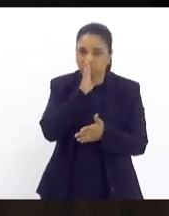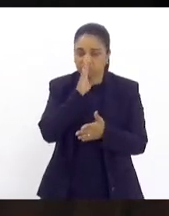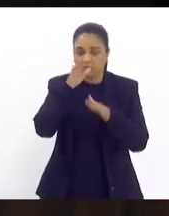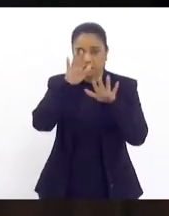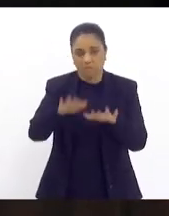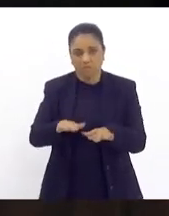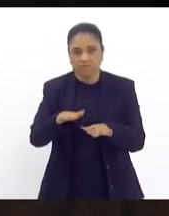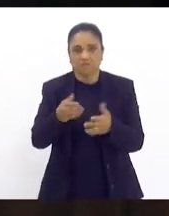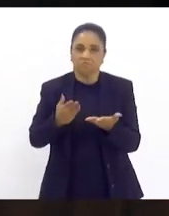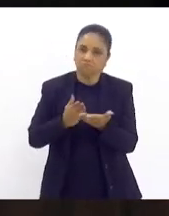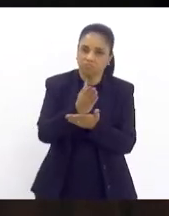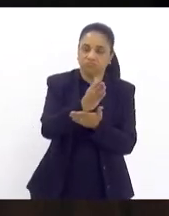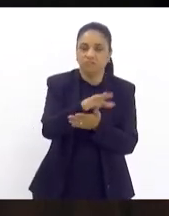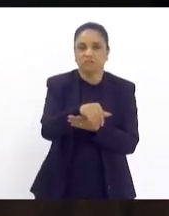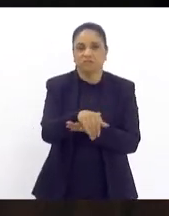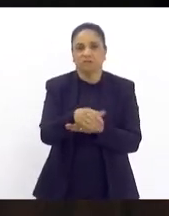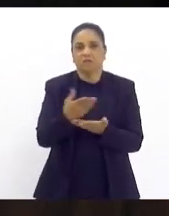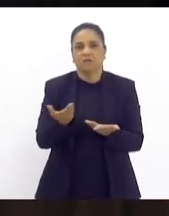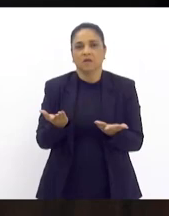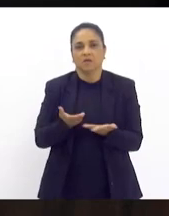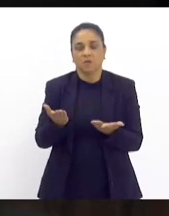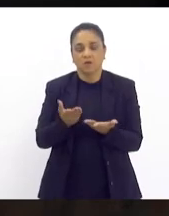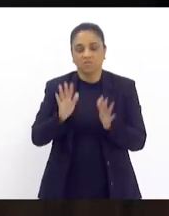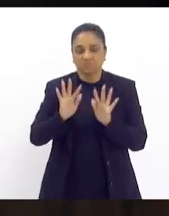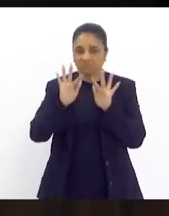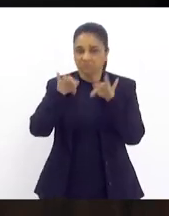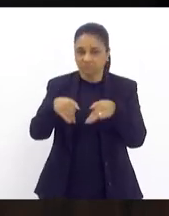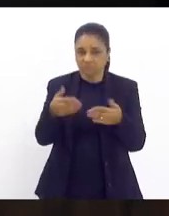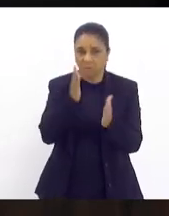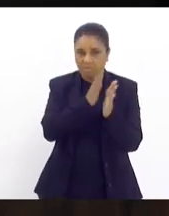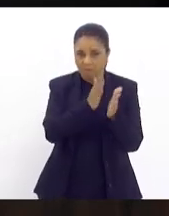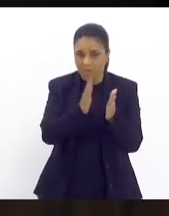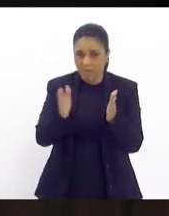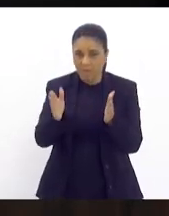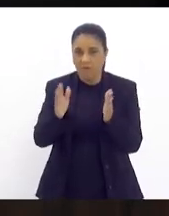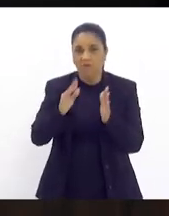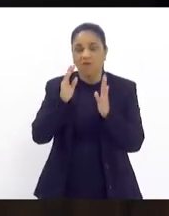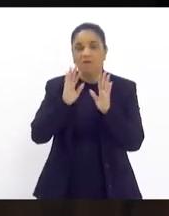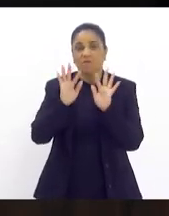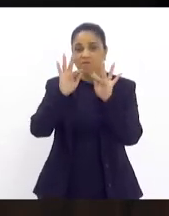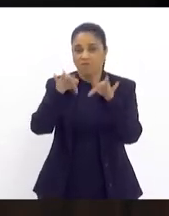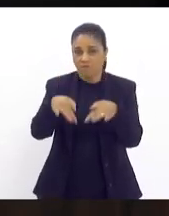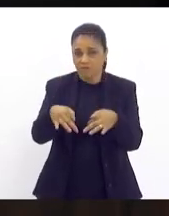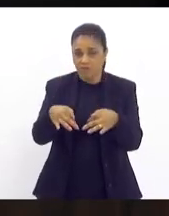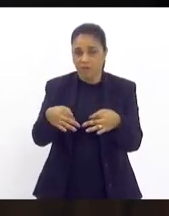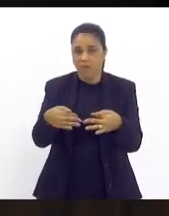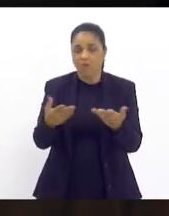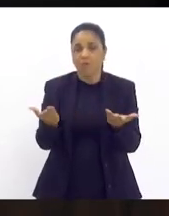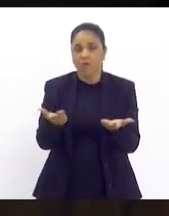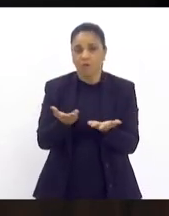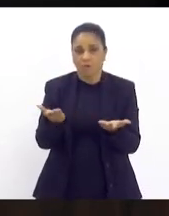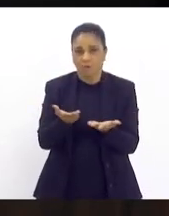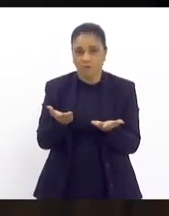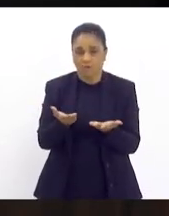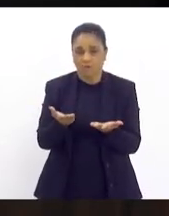aprovado nada mais havendo a tratar na hora do dia passa o expediente final passando já que a